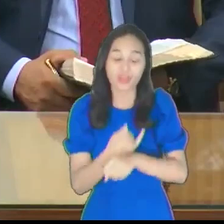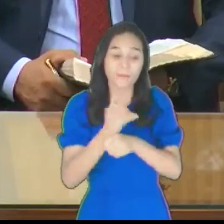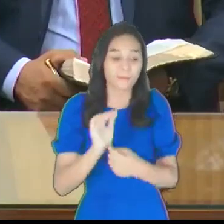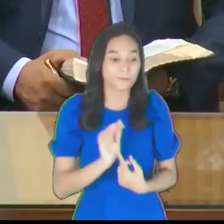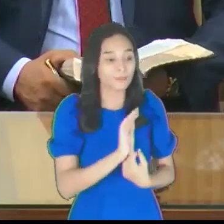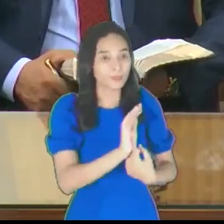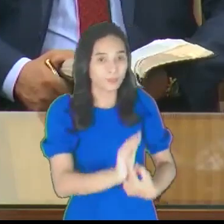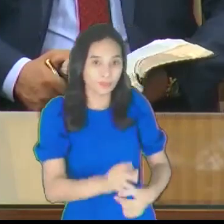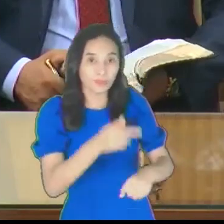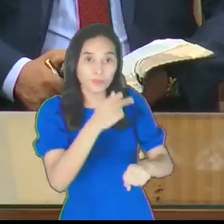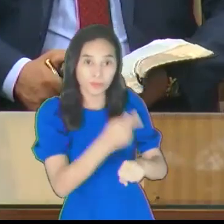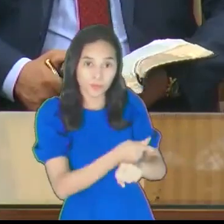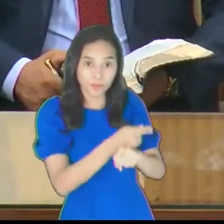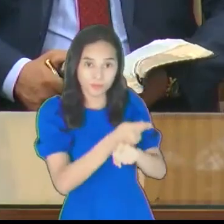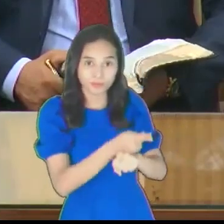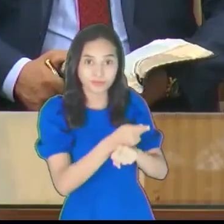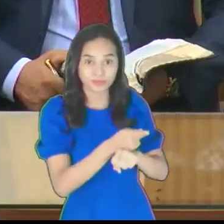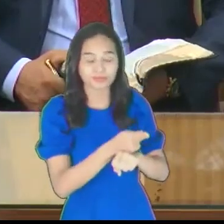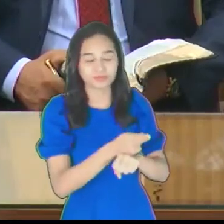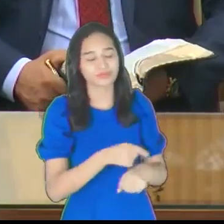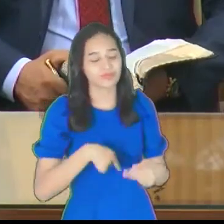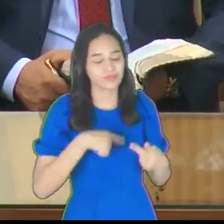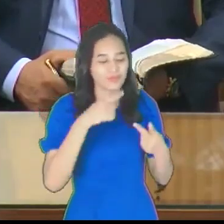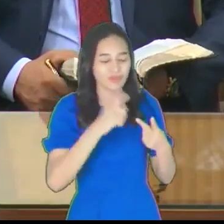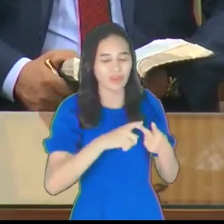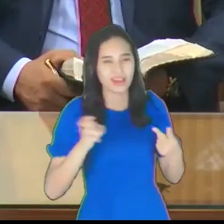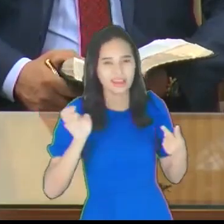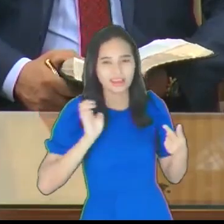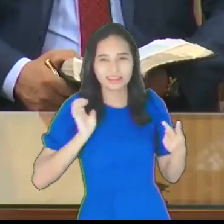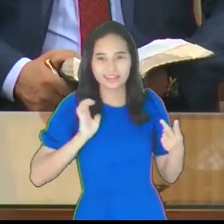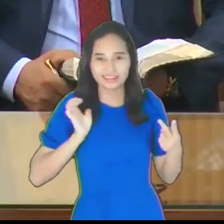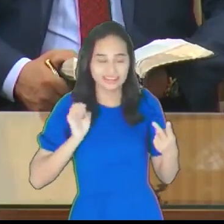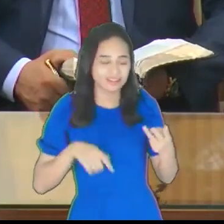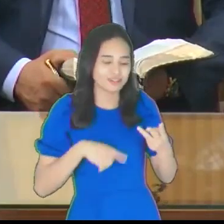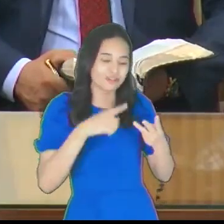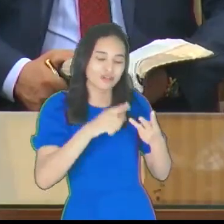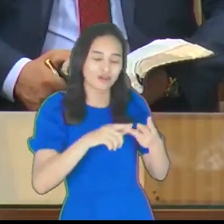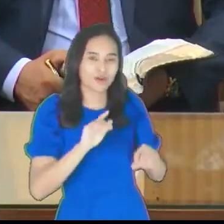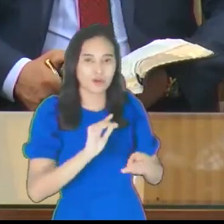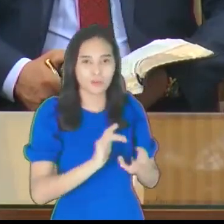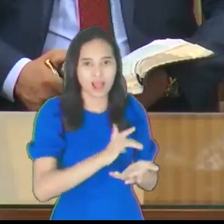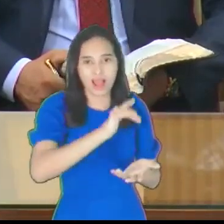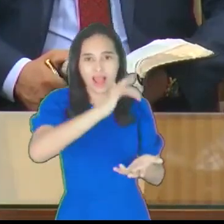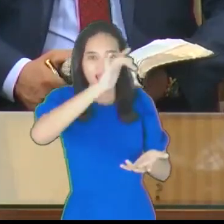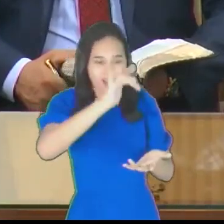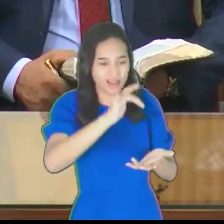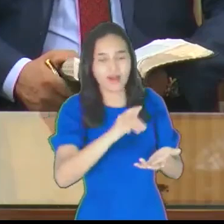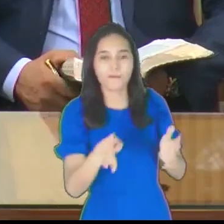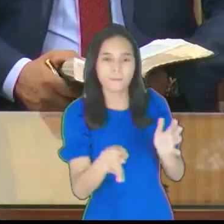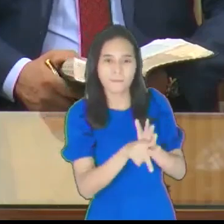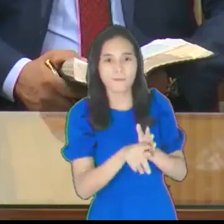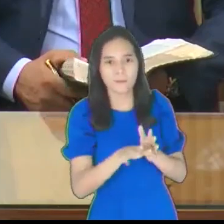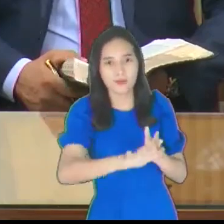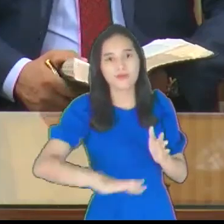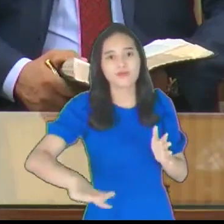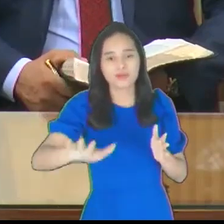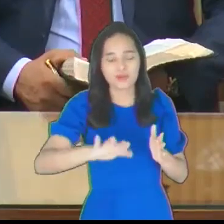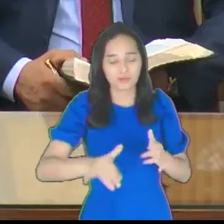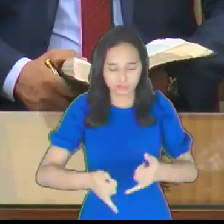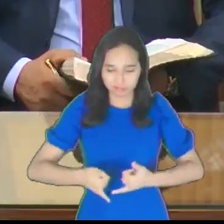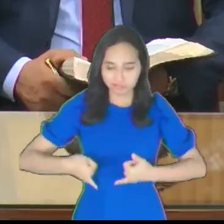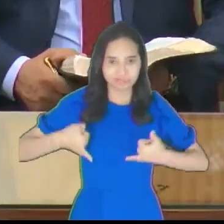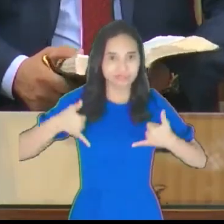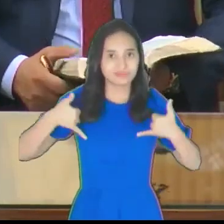mostrar os cofres. Foi mostrar o tesouro nacional. Foi se